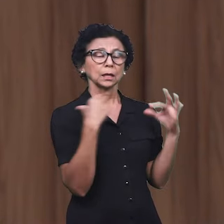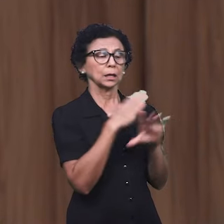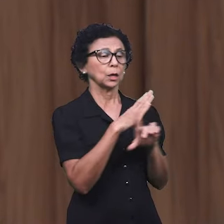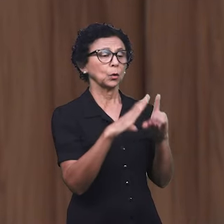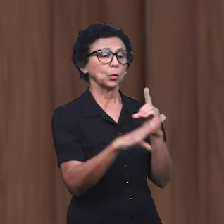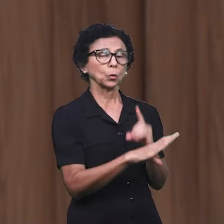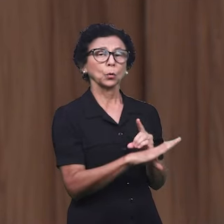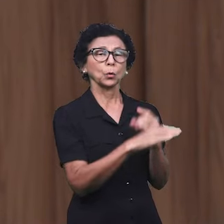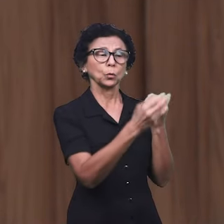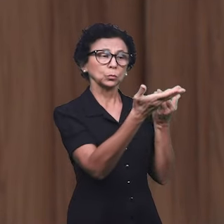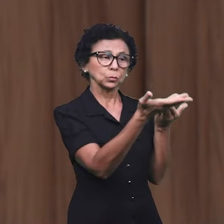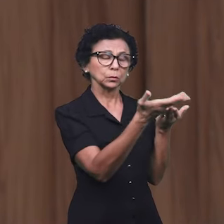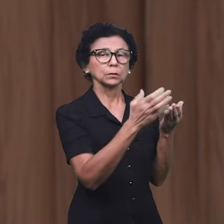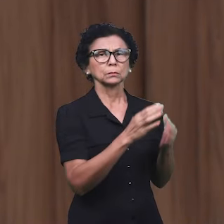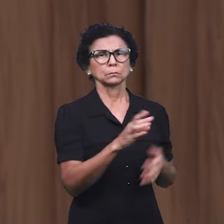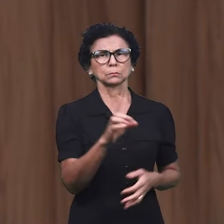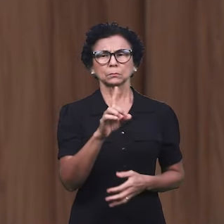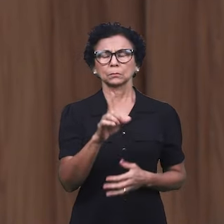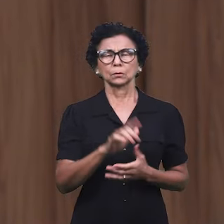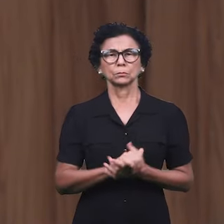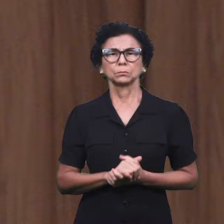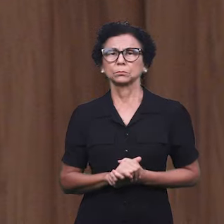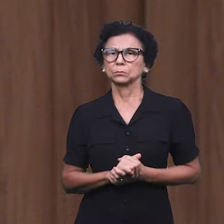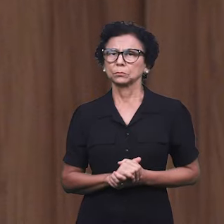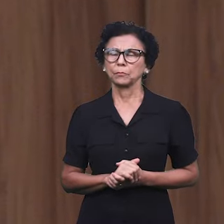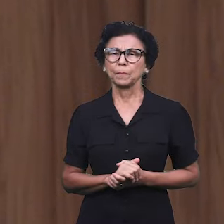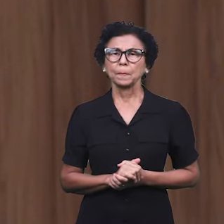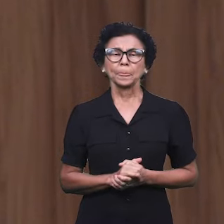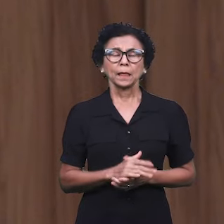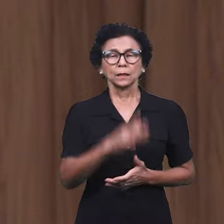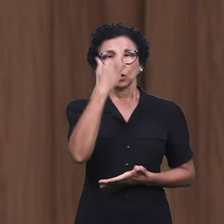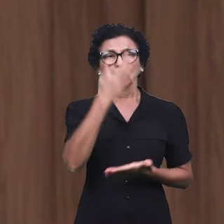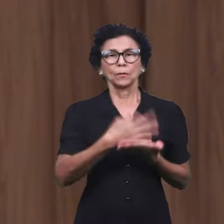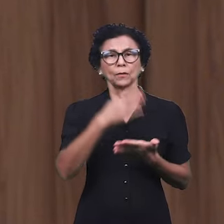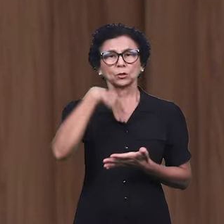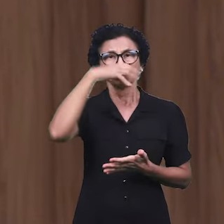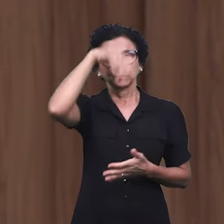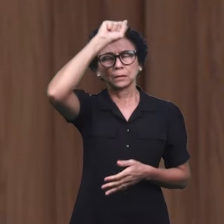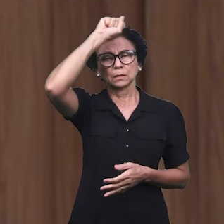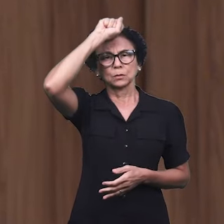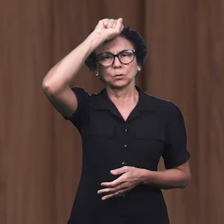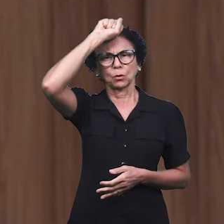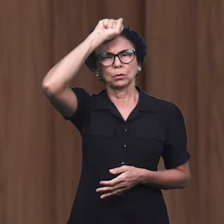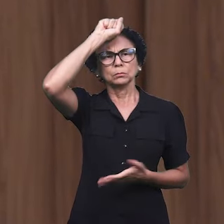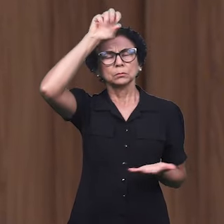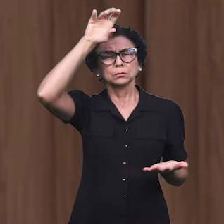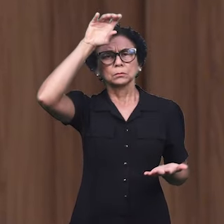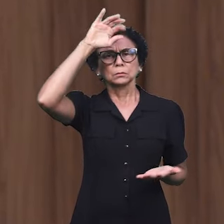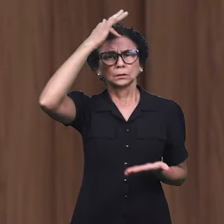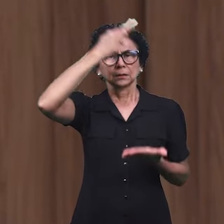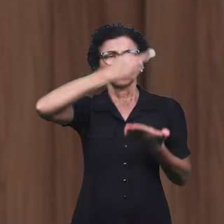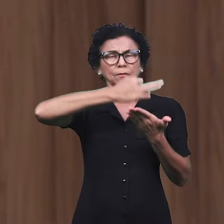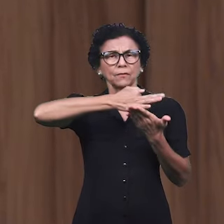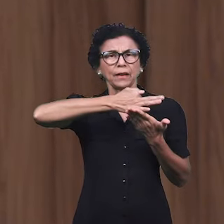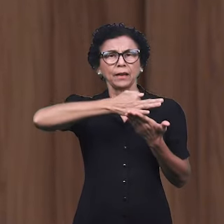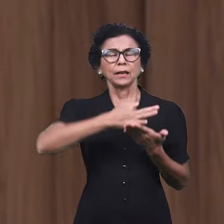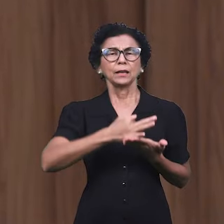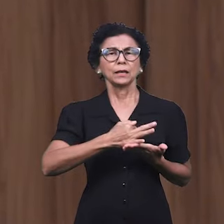culto místico, a fé supersticiosa que substitui, que materializa